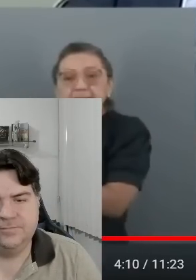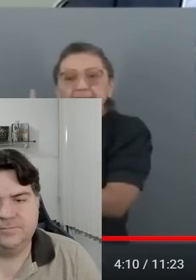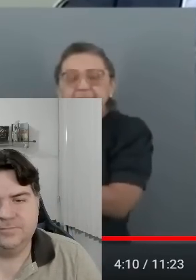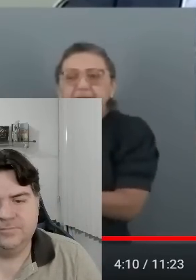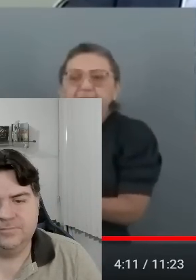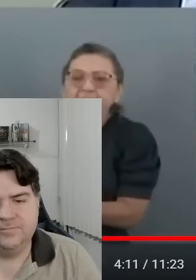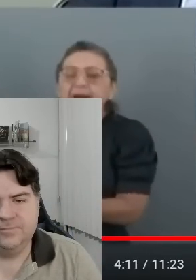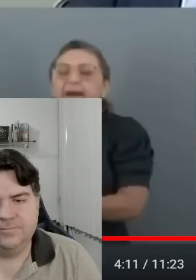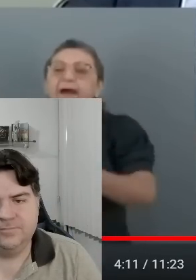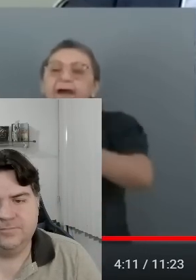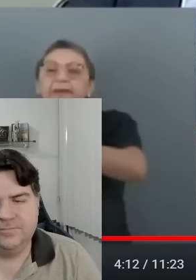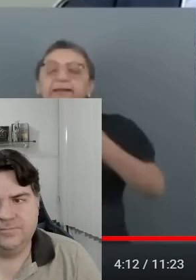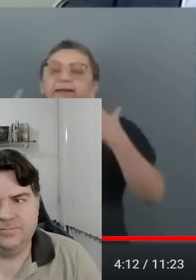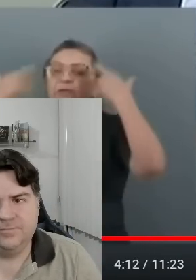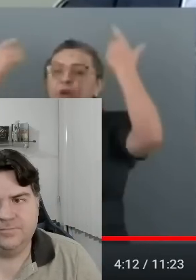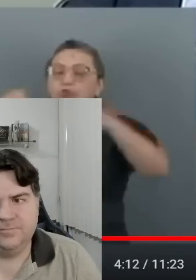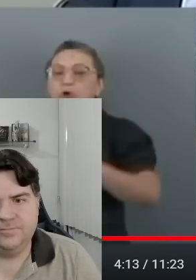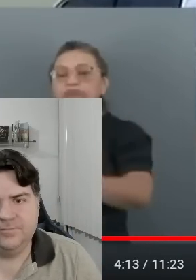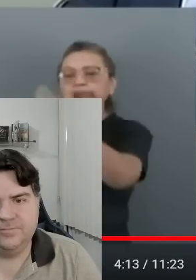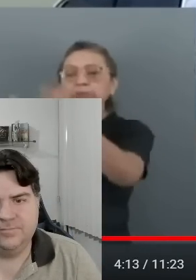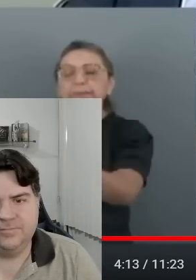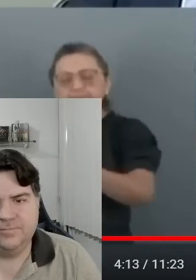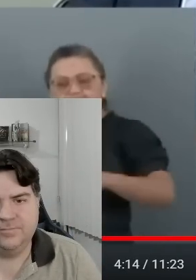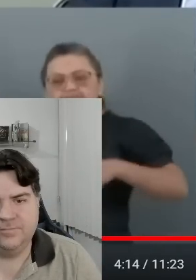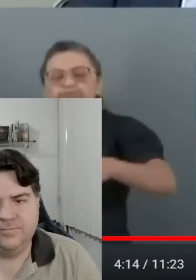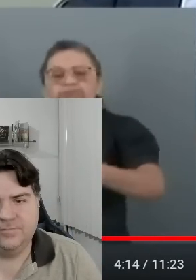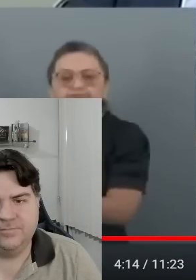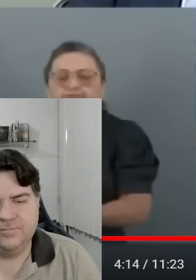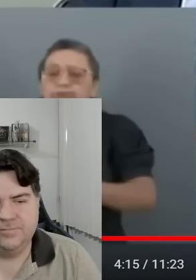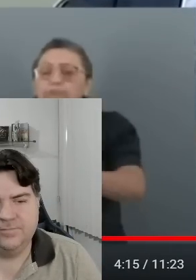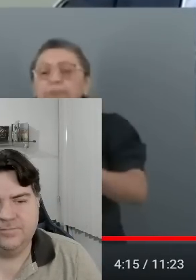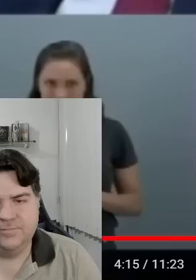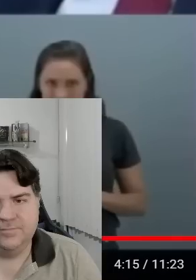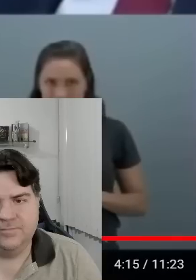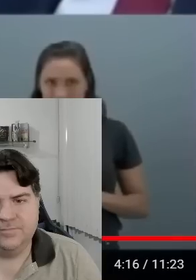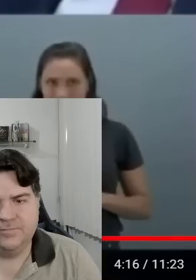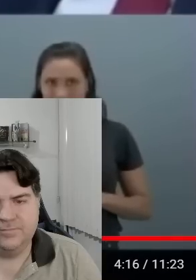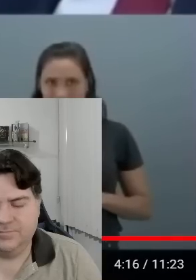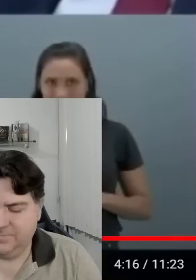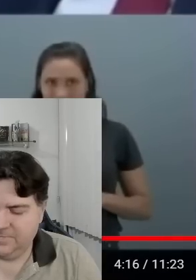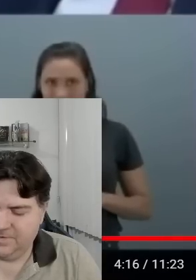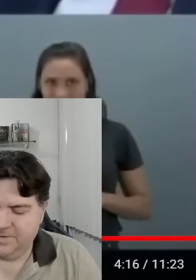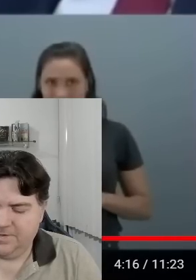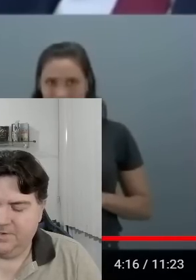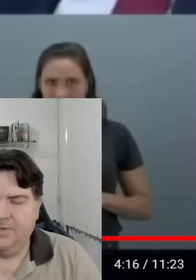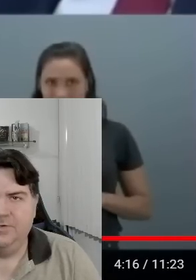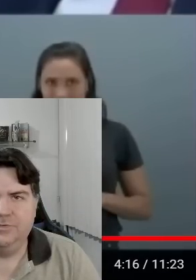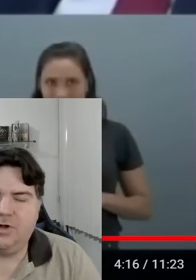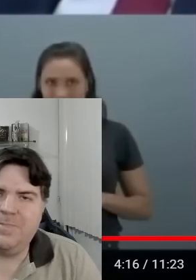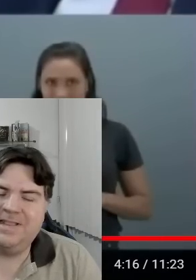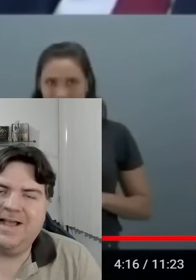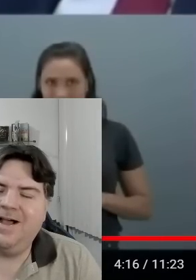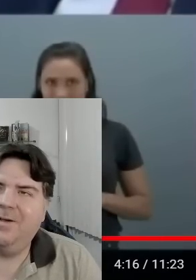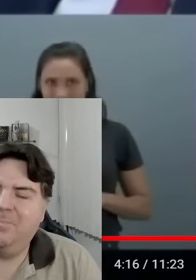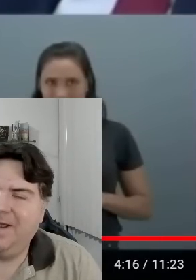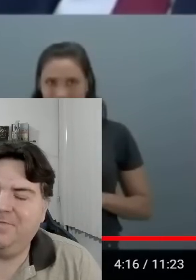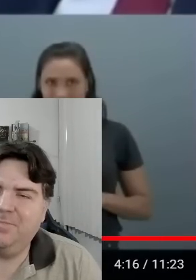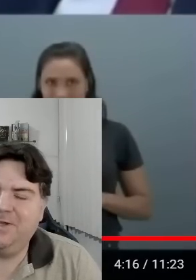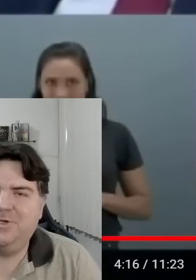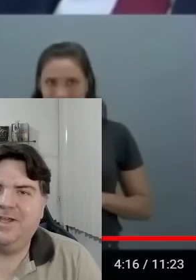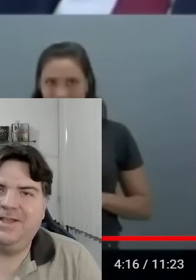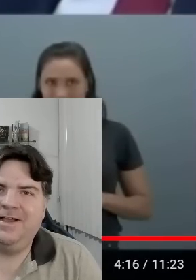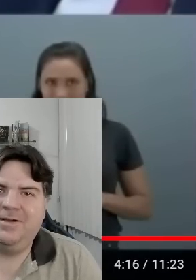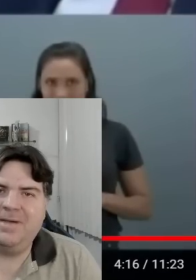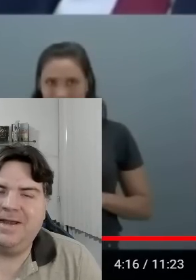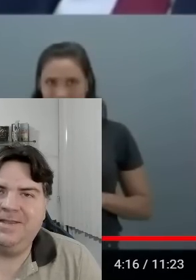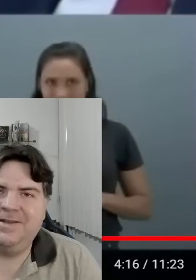as bases naturais do nosso desenvolvimento e buscar os meios necessários para isso. Nada justifica. Só comentar